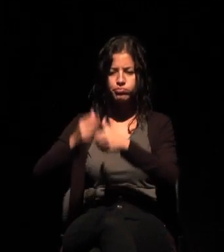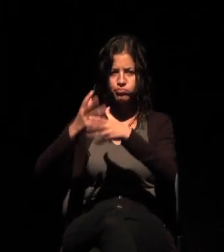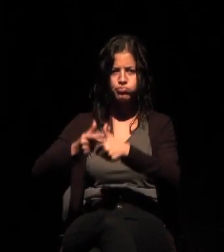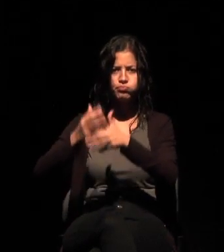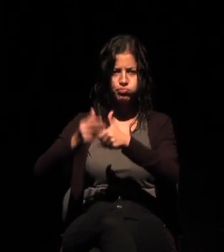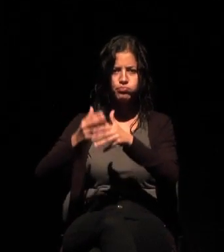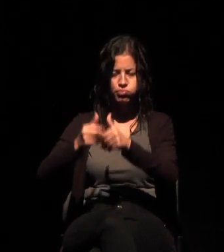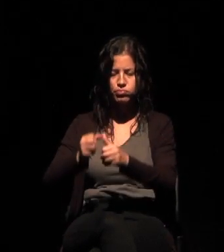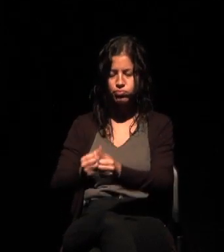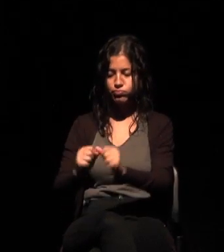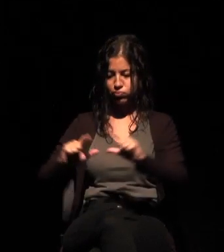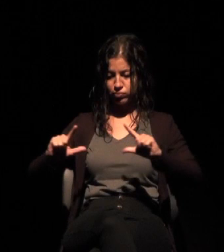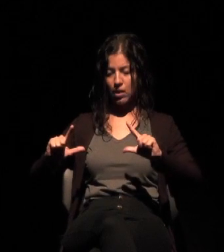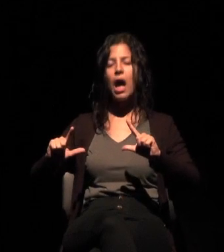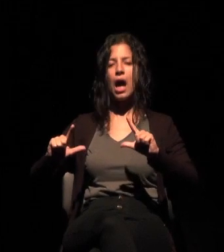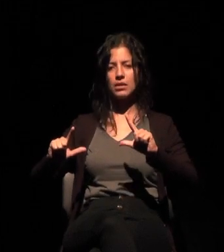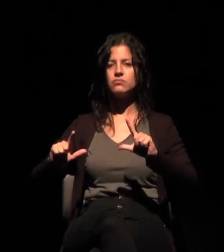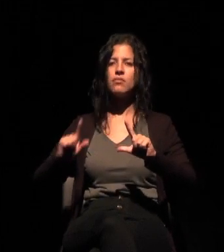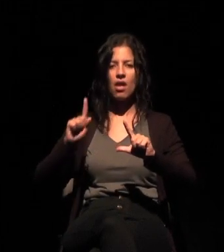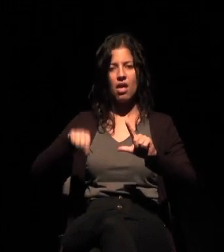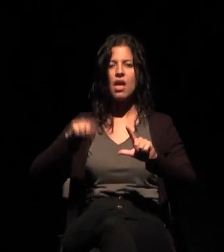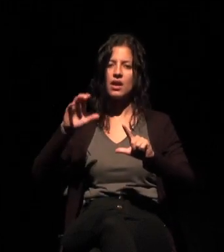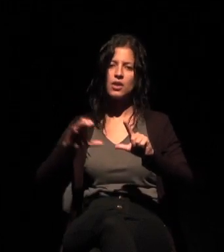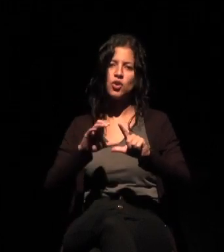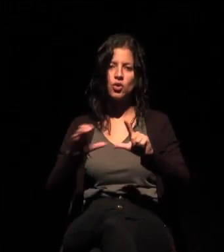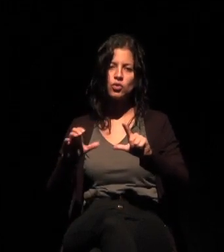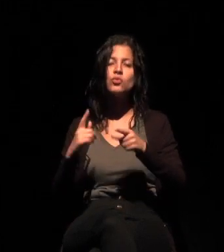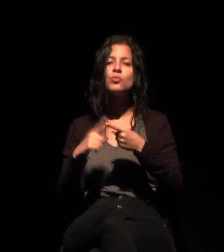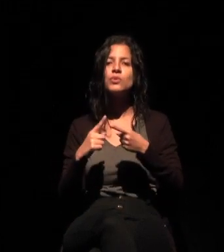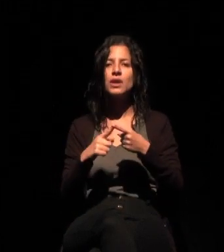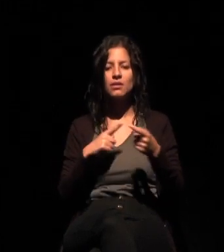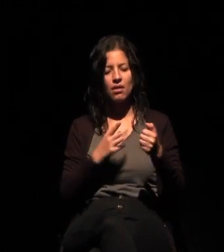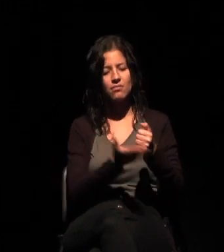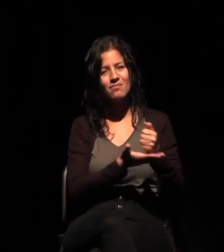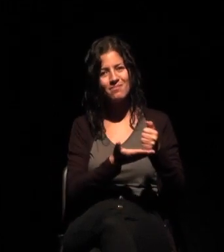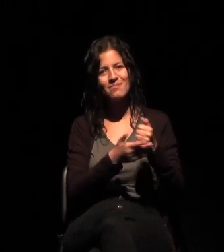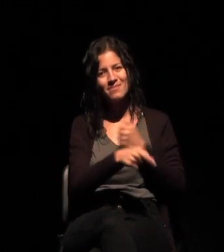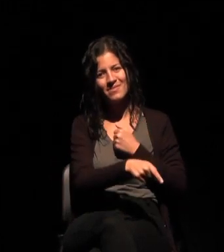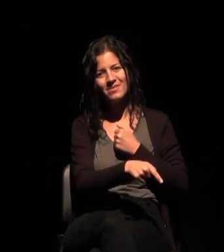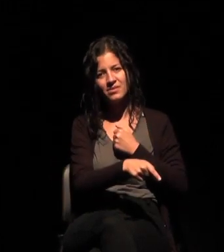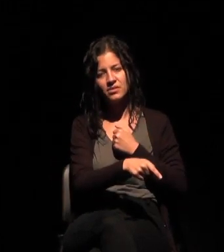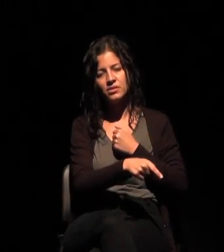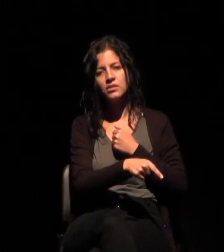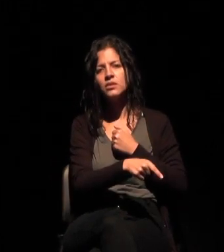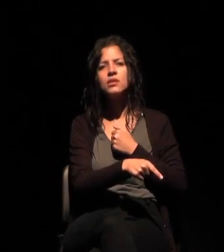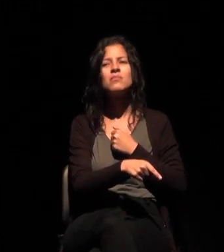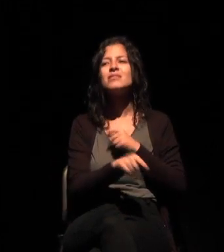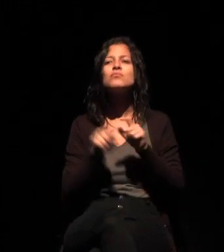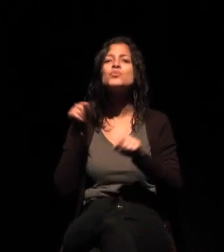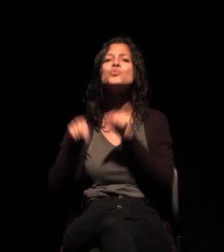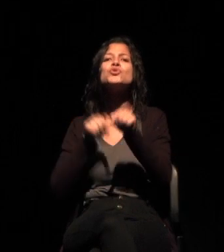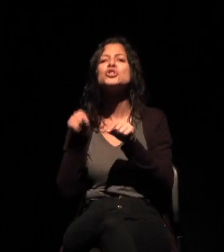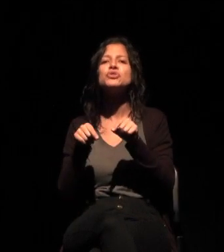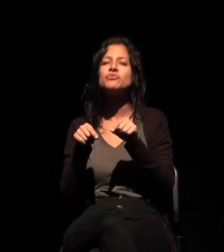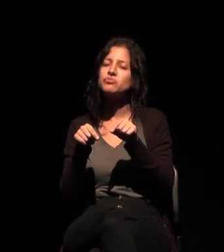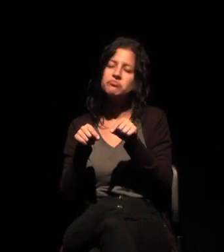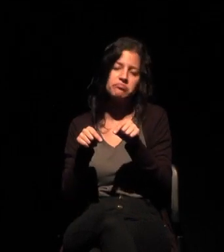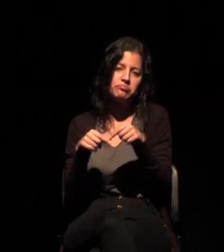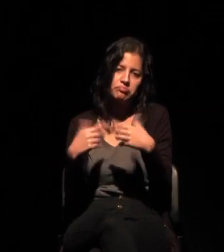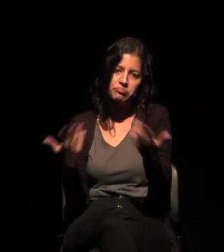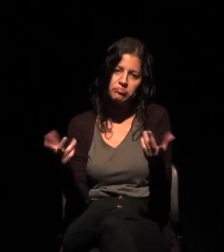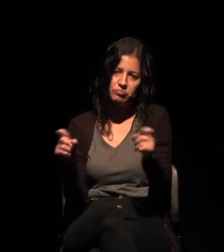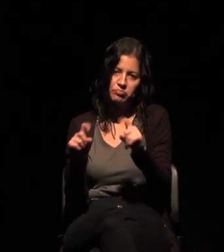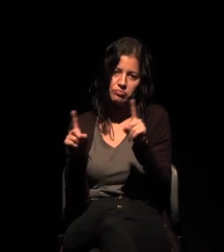na fluidez mas não dá pra explicar por que que é isso então a gente fez um sistema que trabalha em